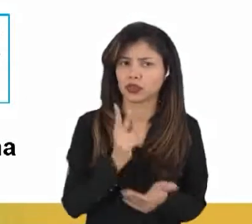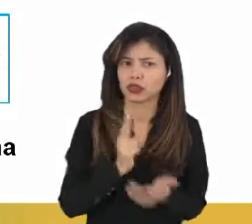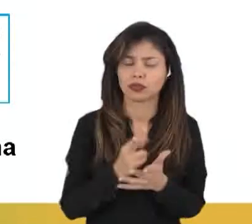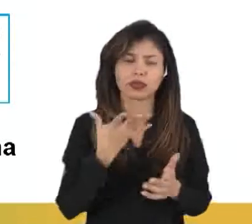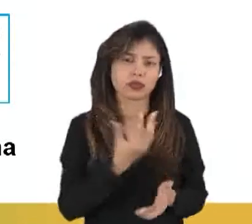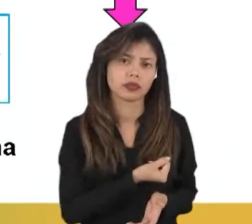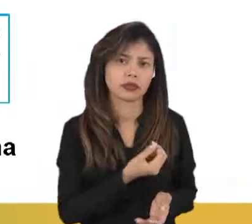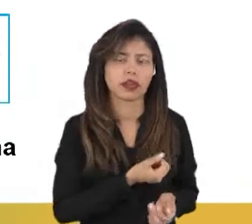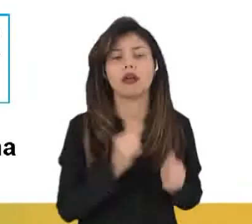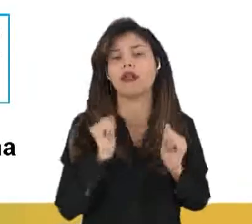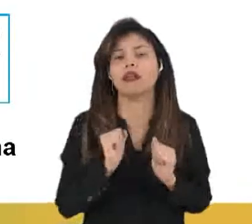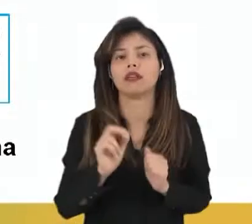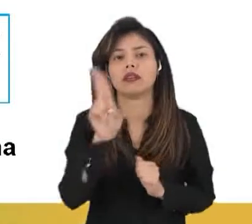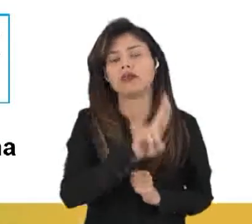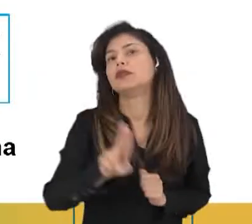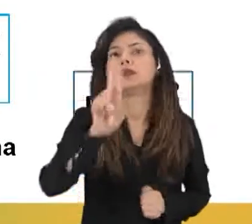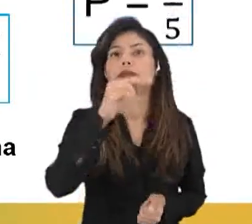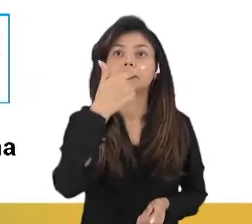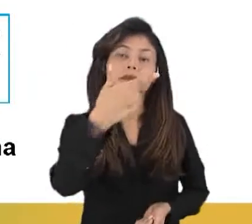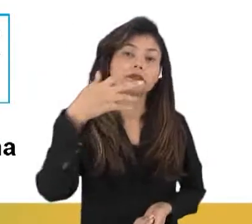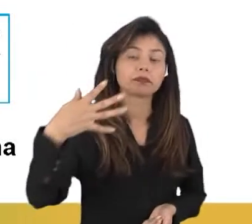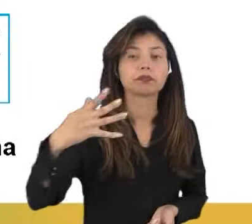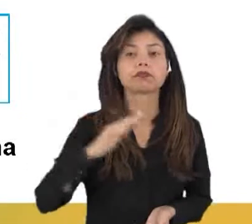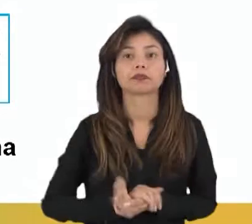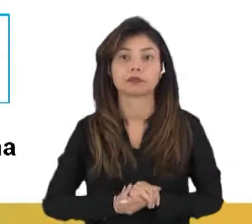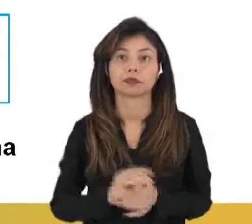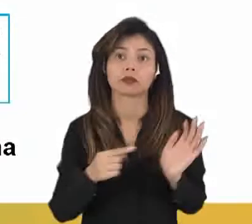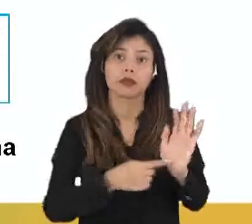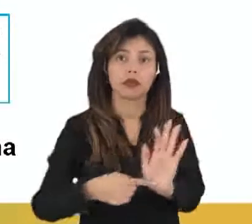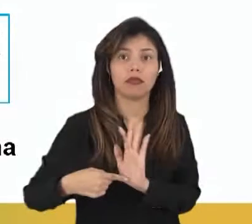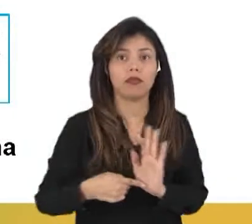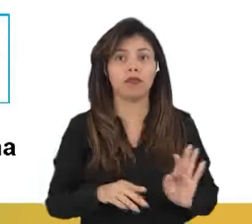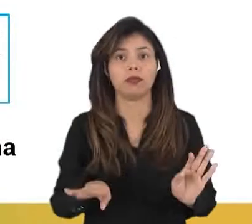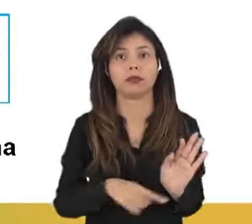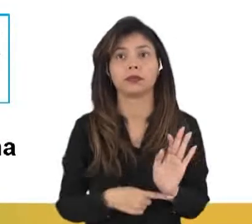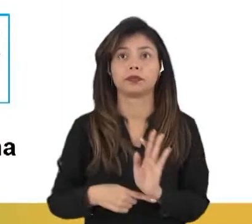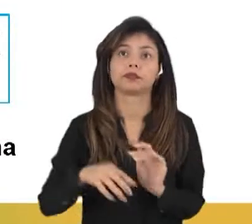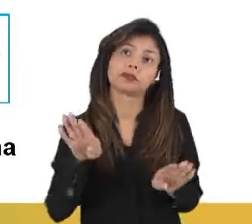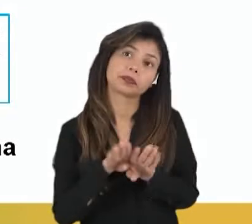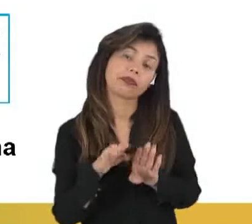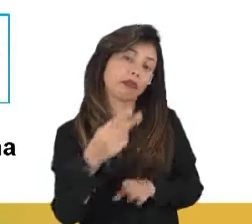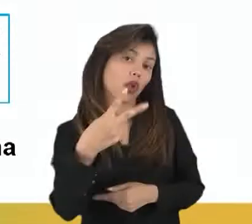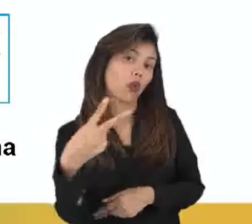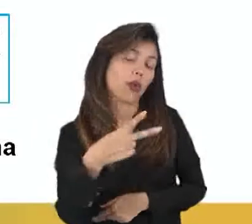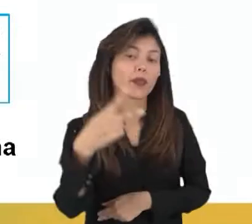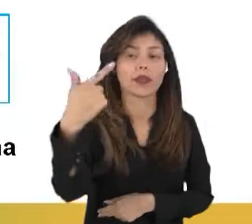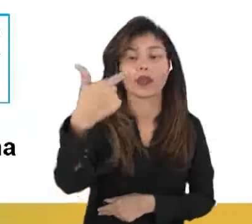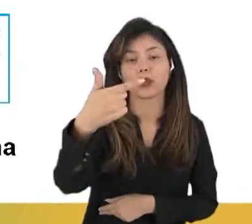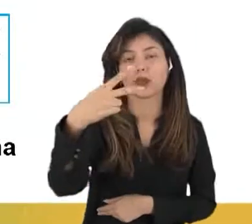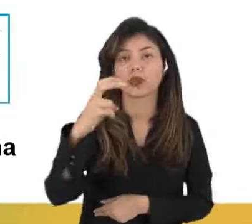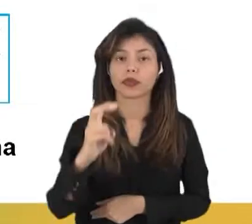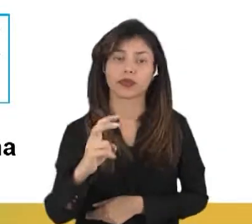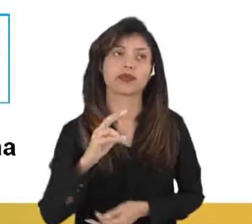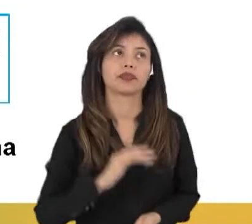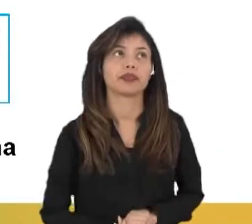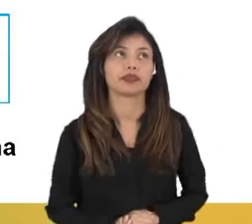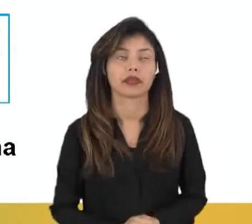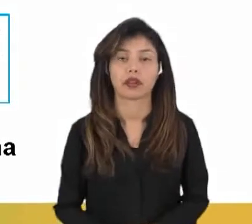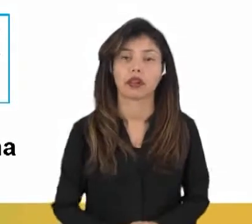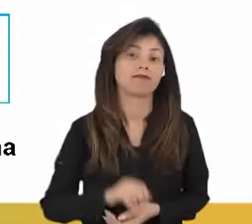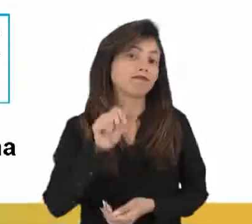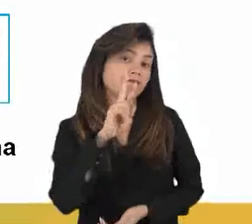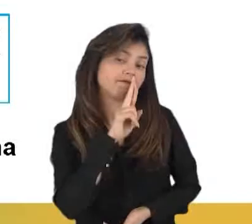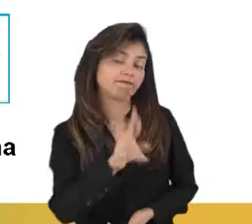caso podemos usar o 24. Então, nós teremos uma probabilidade igual a 2 sobre 5. Então, quer dizer que a